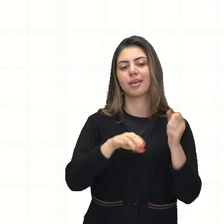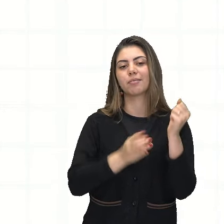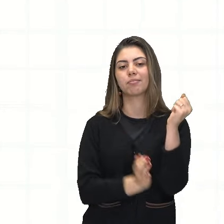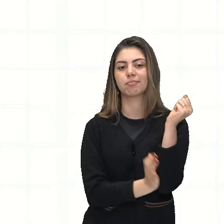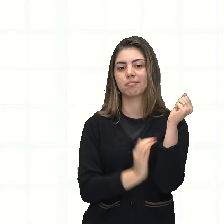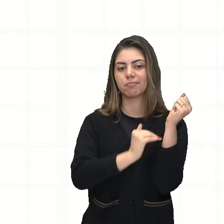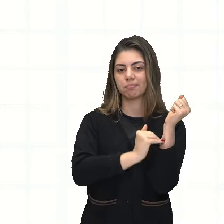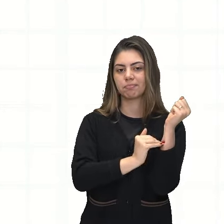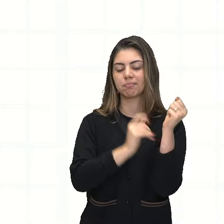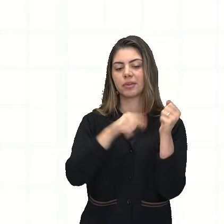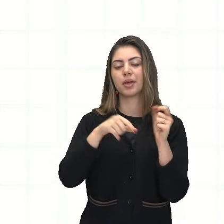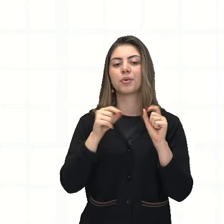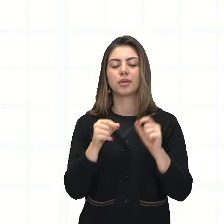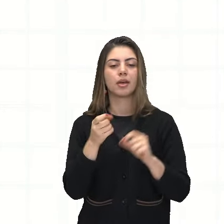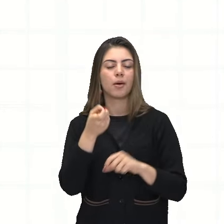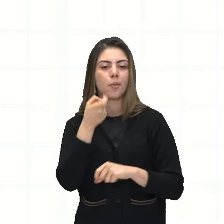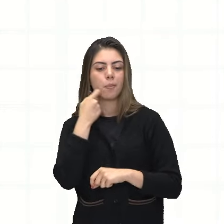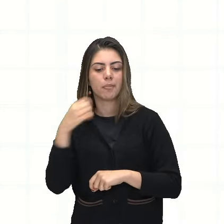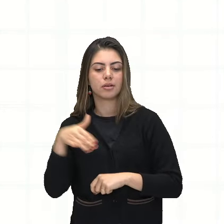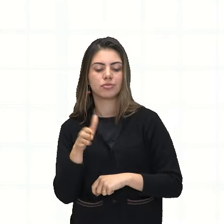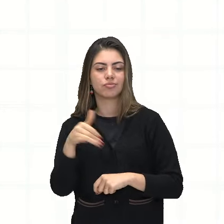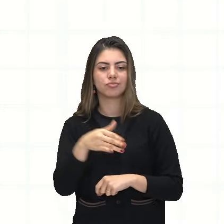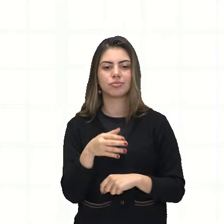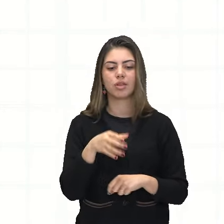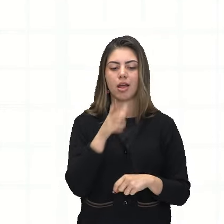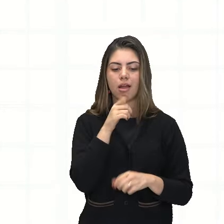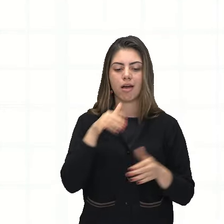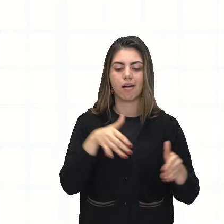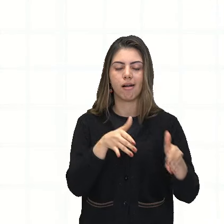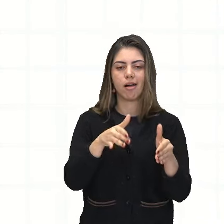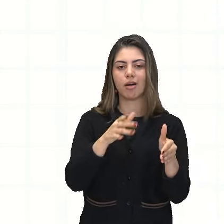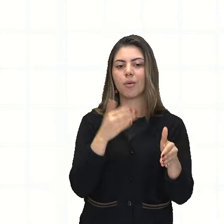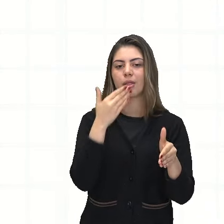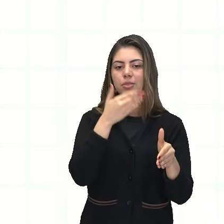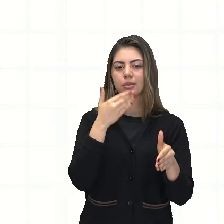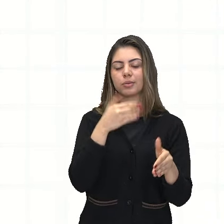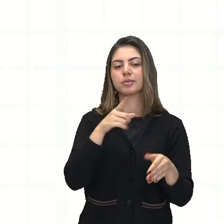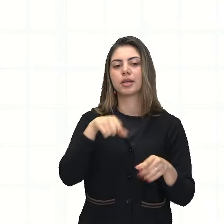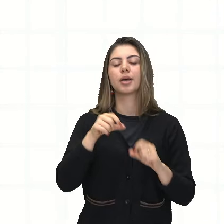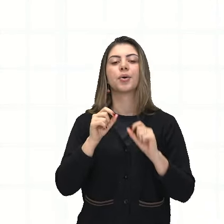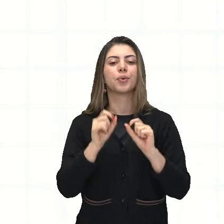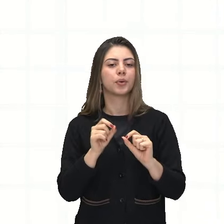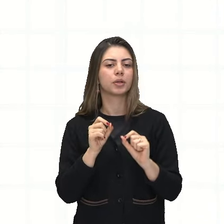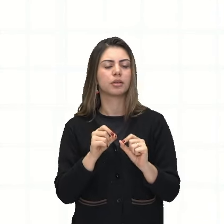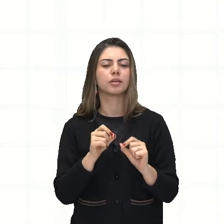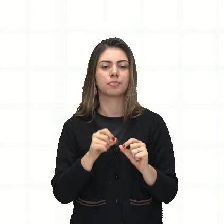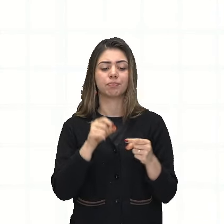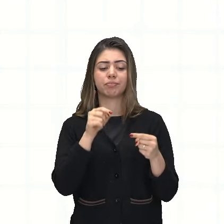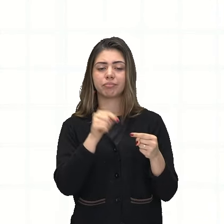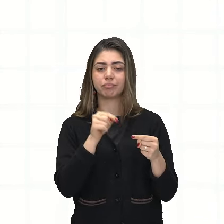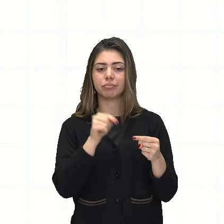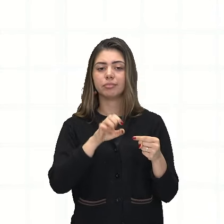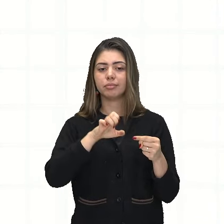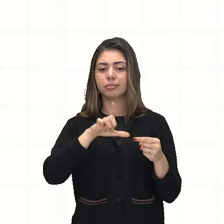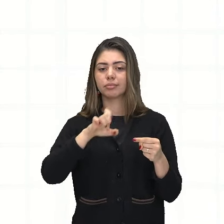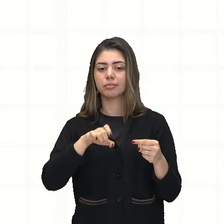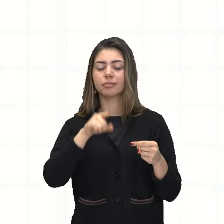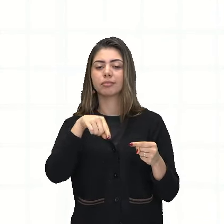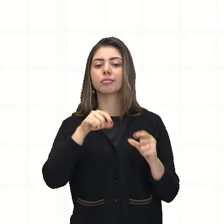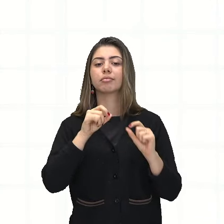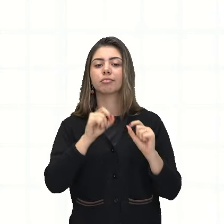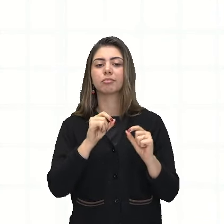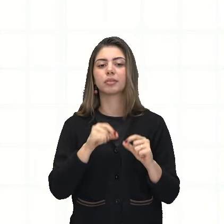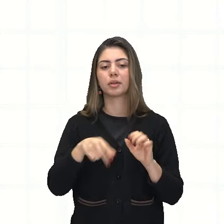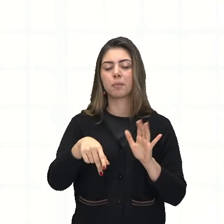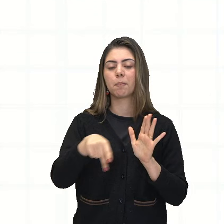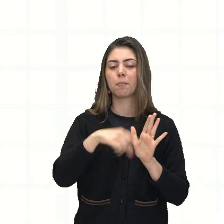É um peixe de água doce. Ele é não apenas um símbolo da riqueza natural da